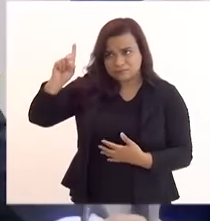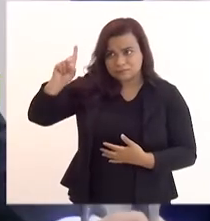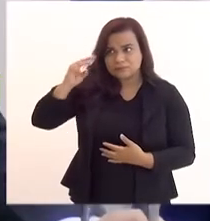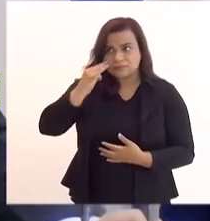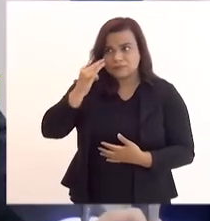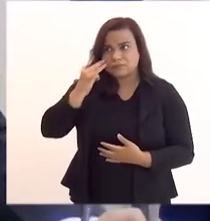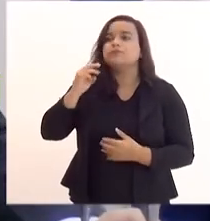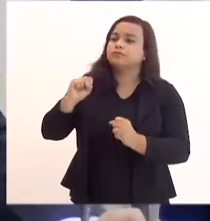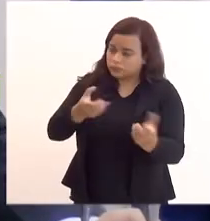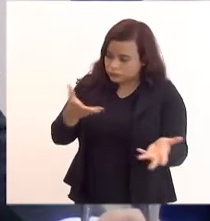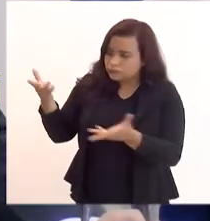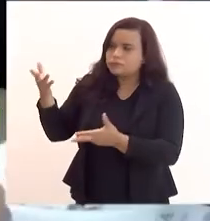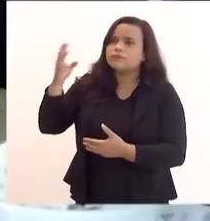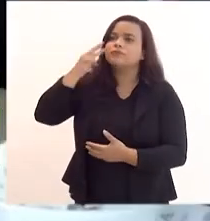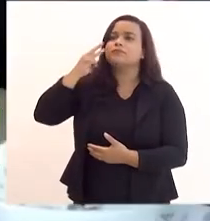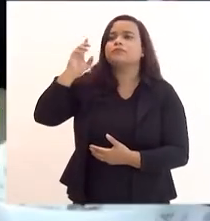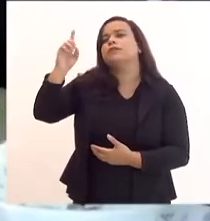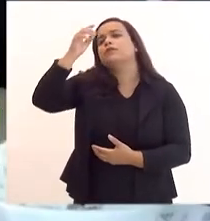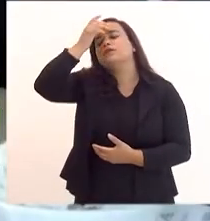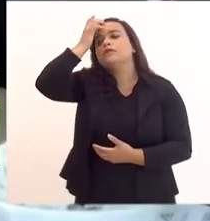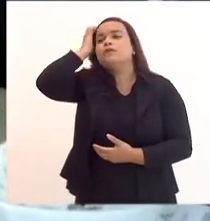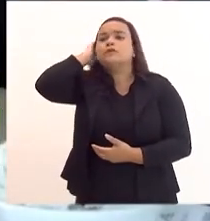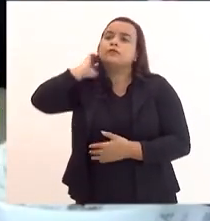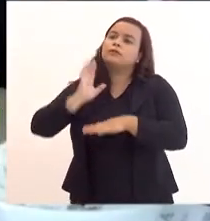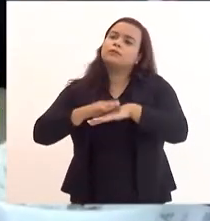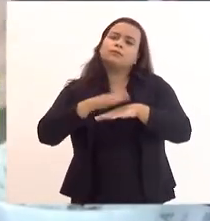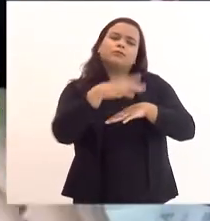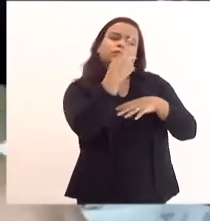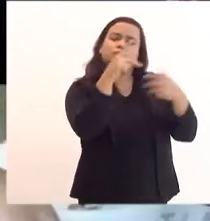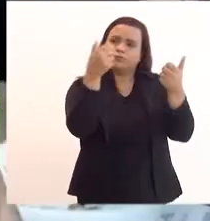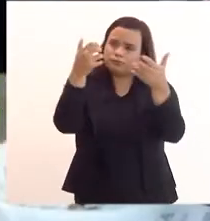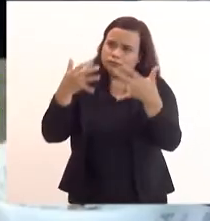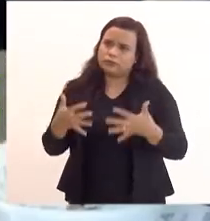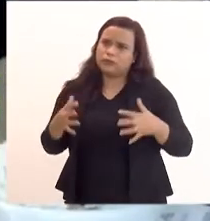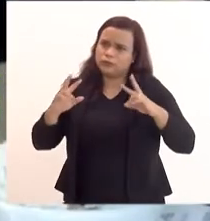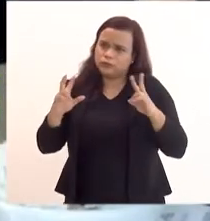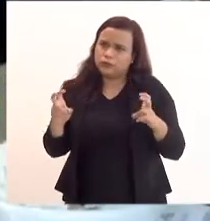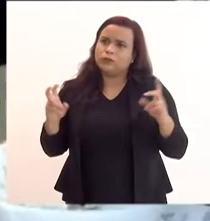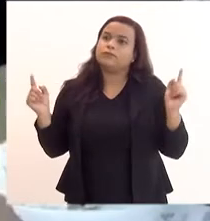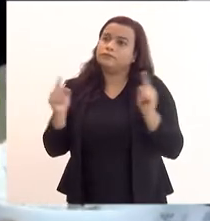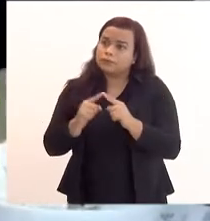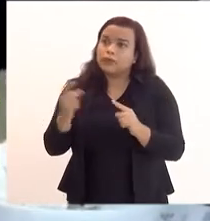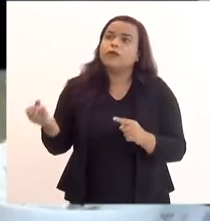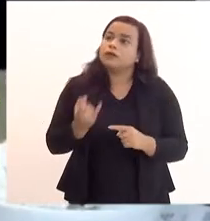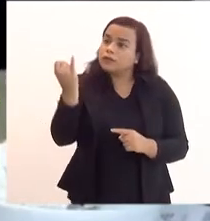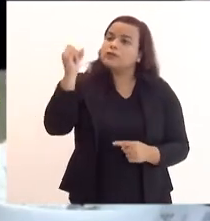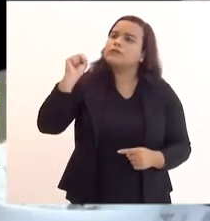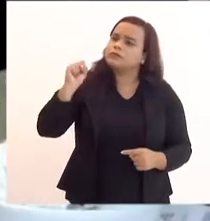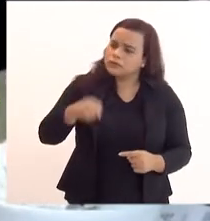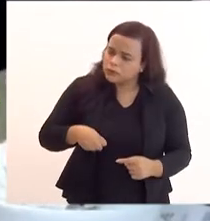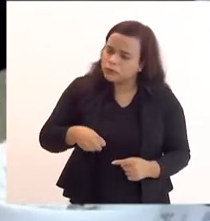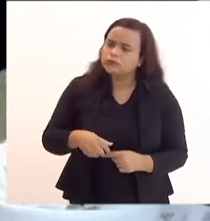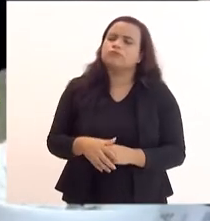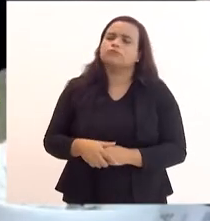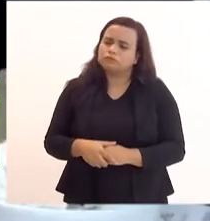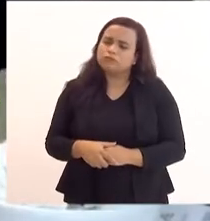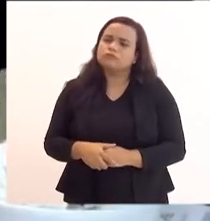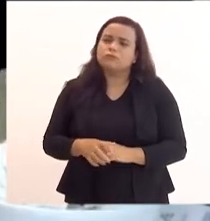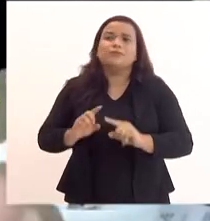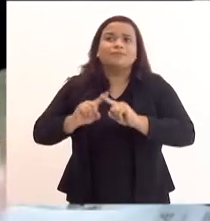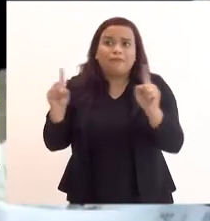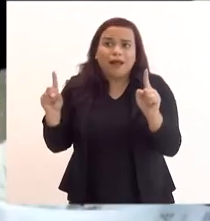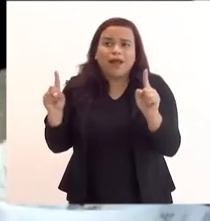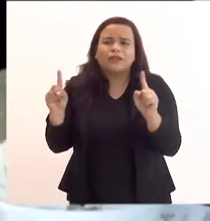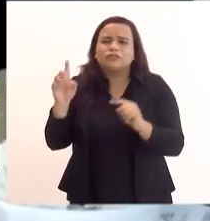Sim, deputado Rodrigo. Não, porque essa questão que Vossa Excelência levanta é, de fato, muito importante. Mas eu queria